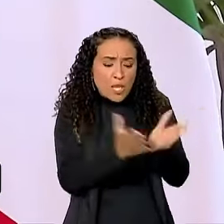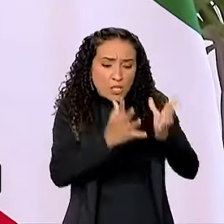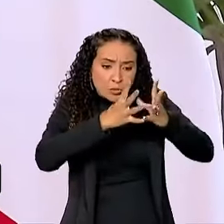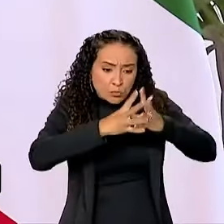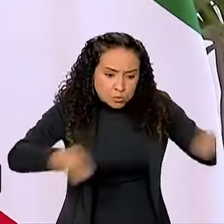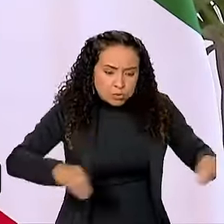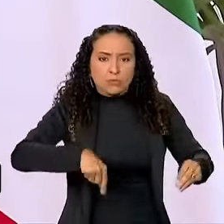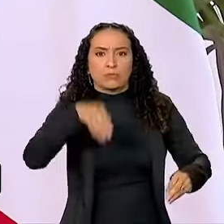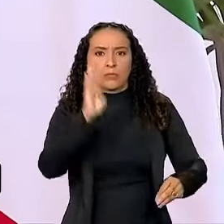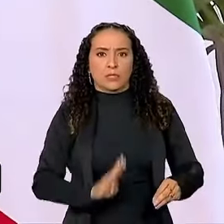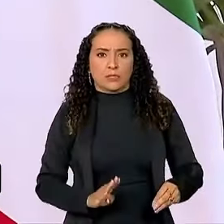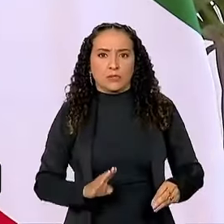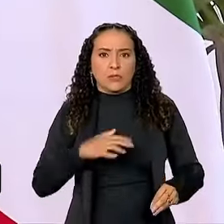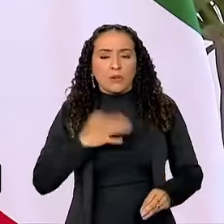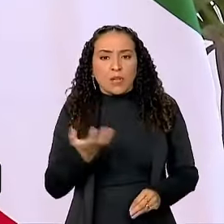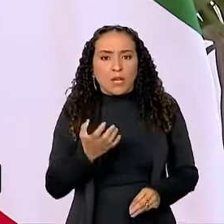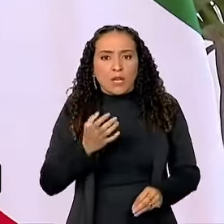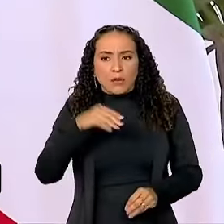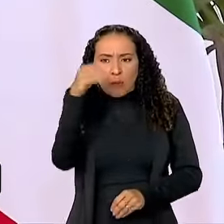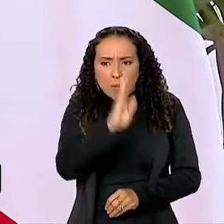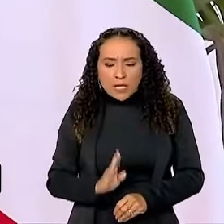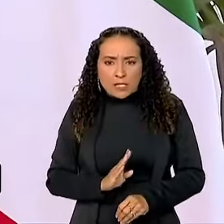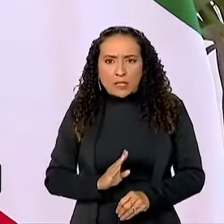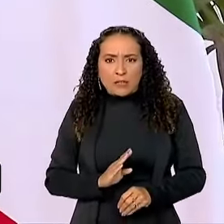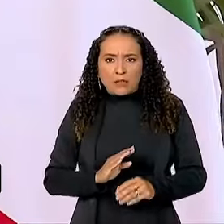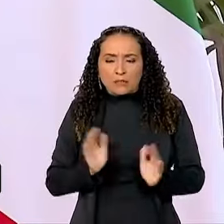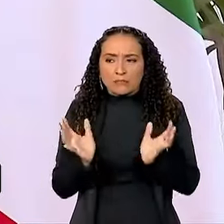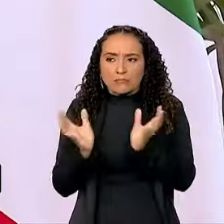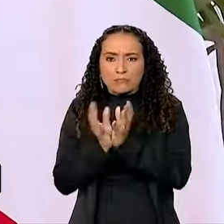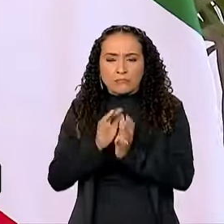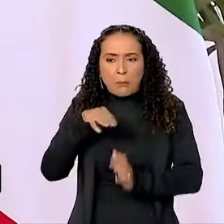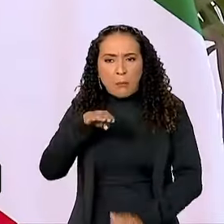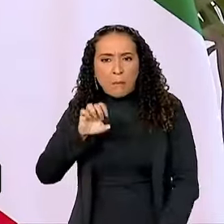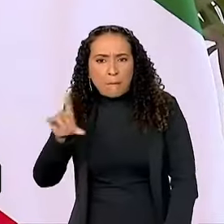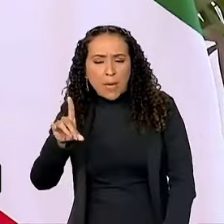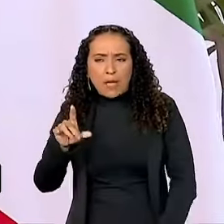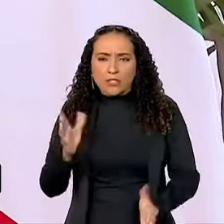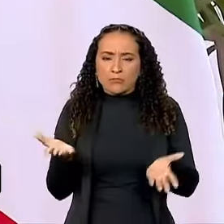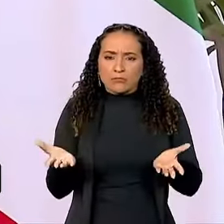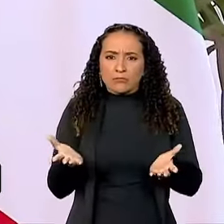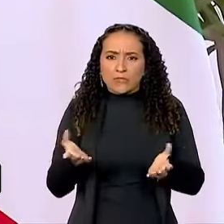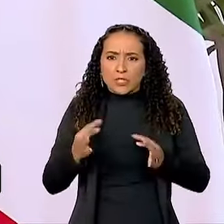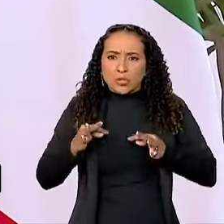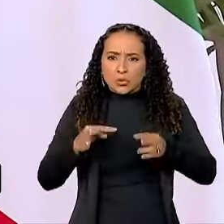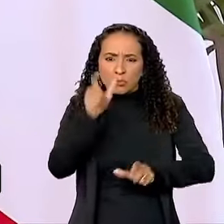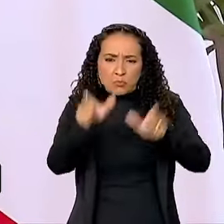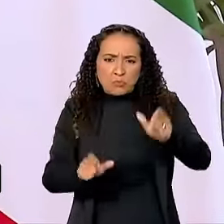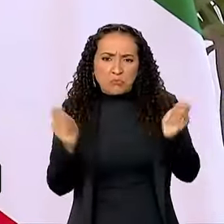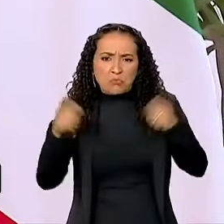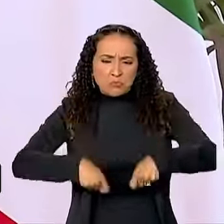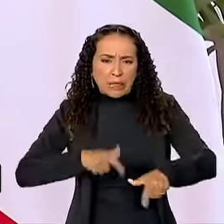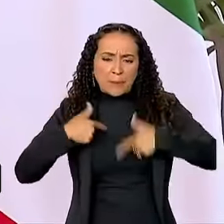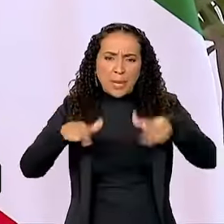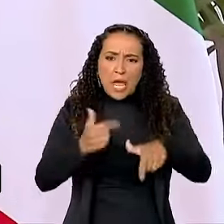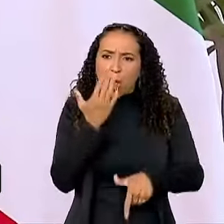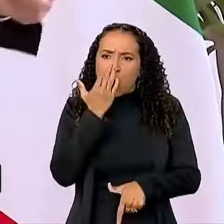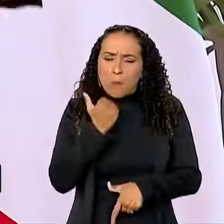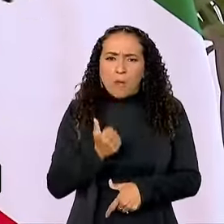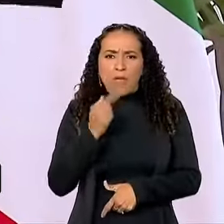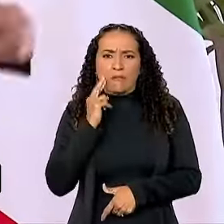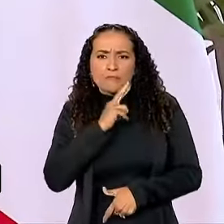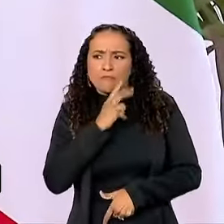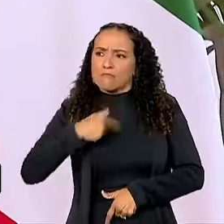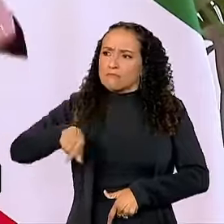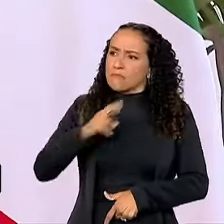nesse país. Eu quero criar um país de classe média baixa, onde todas as pessoas possam trabalhar, estudar, comer, almoçar, sabe,